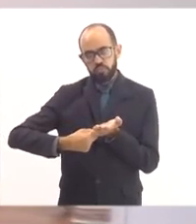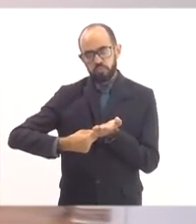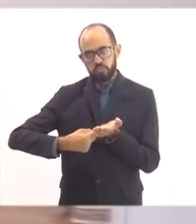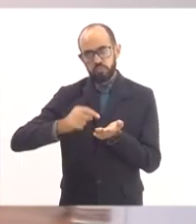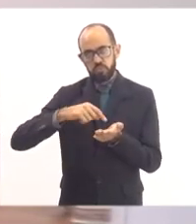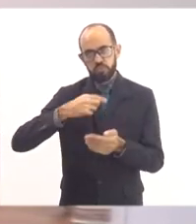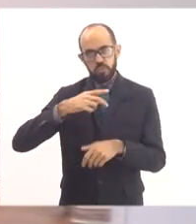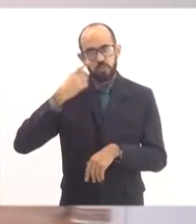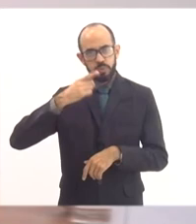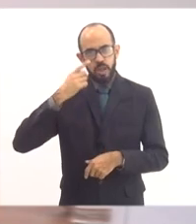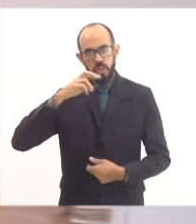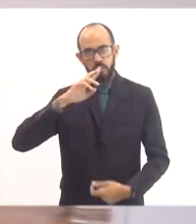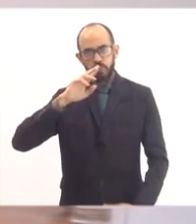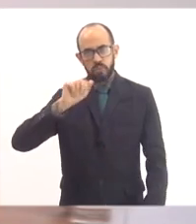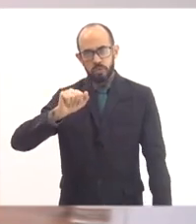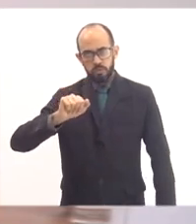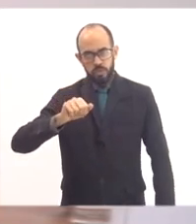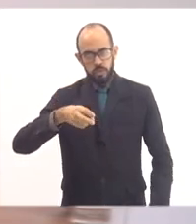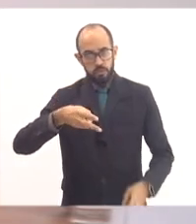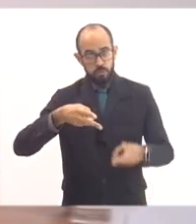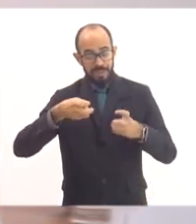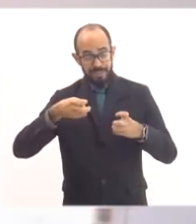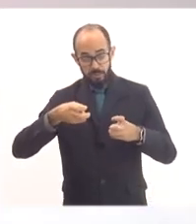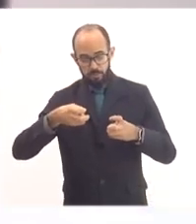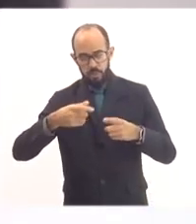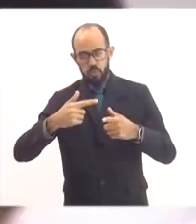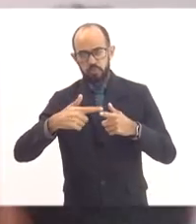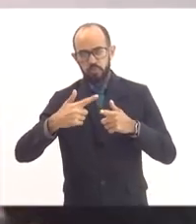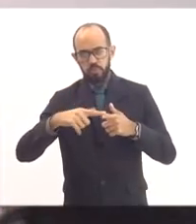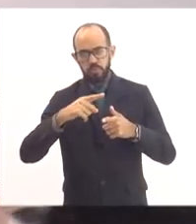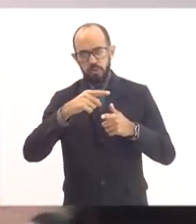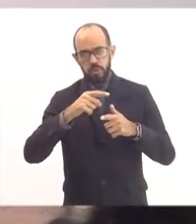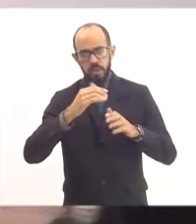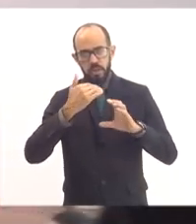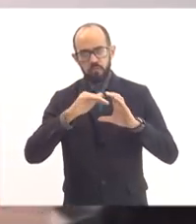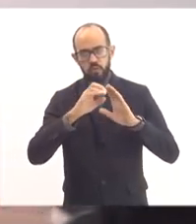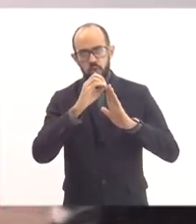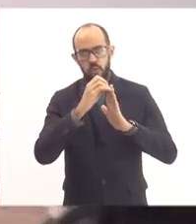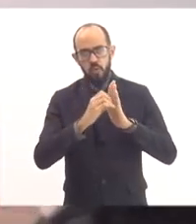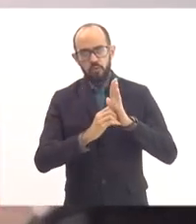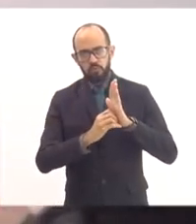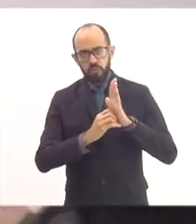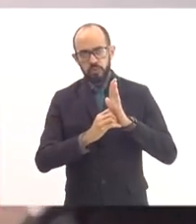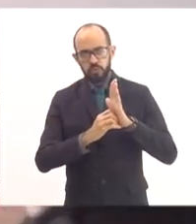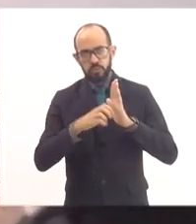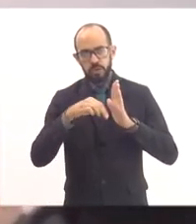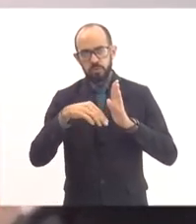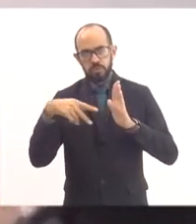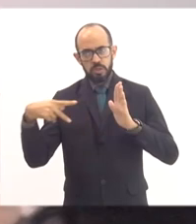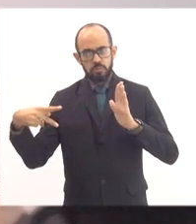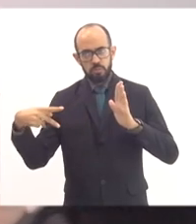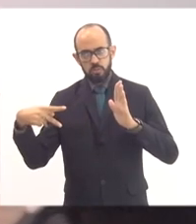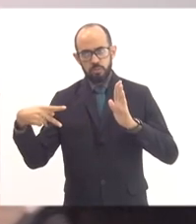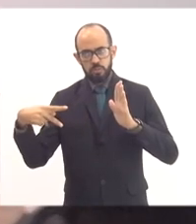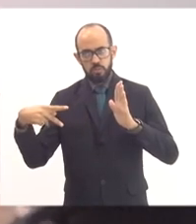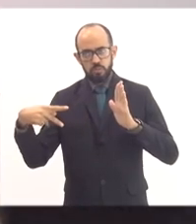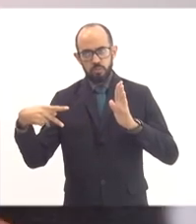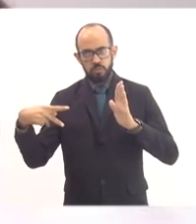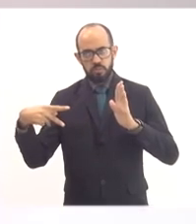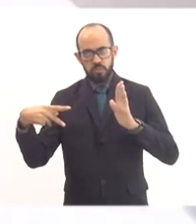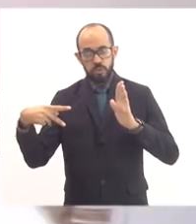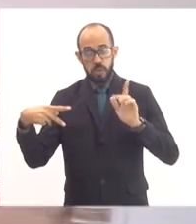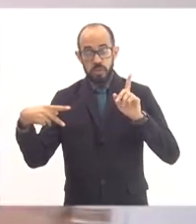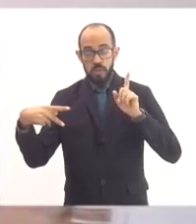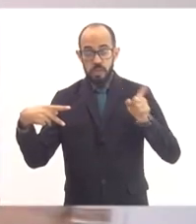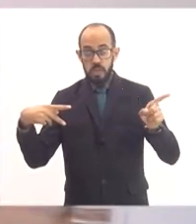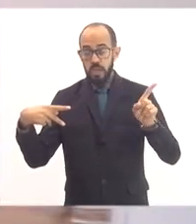Rodrigo Amorim, muito atento a essa questão, enviou um ofício ao Ministério Público. E o Ministério